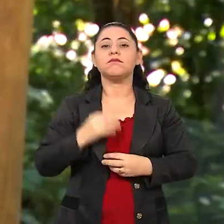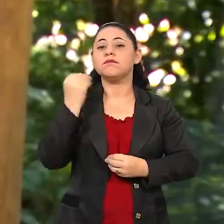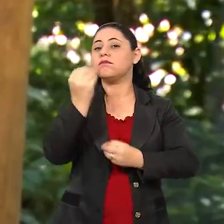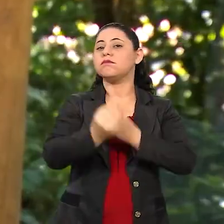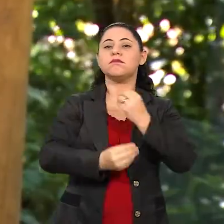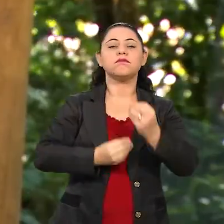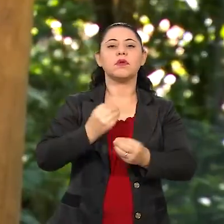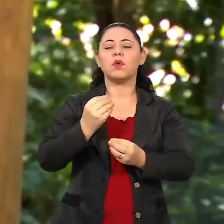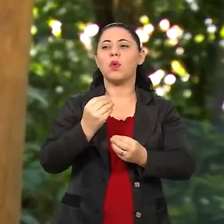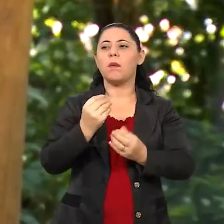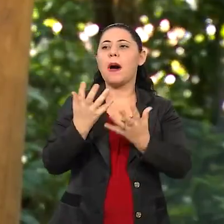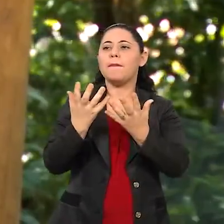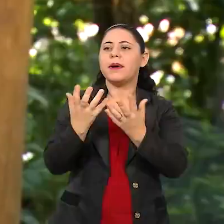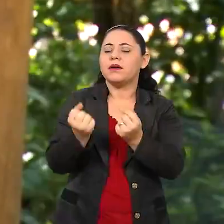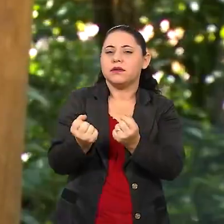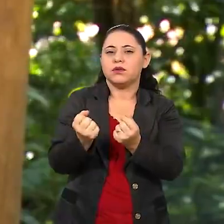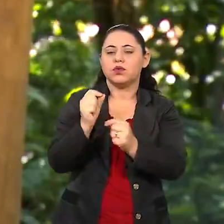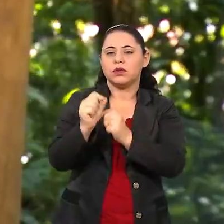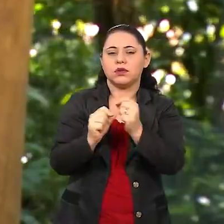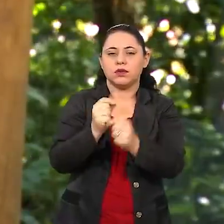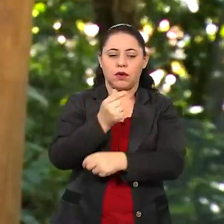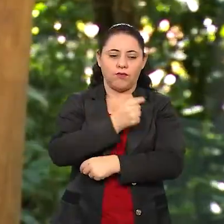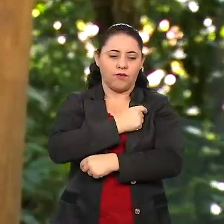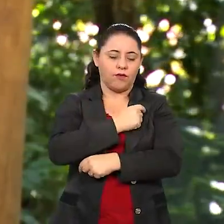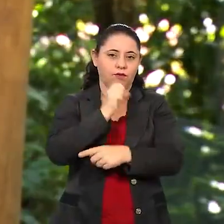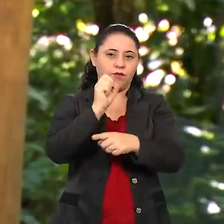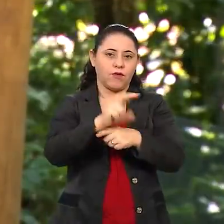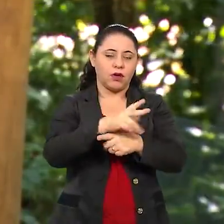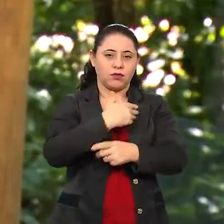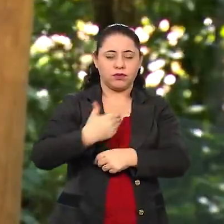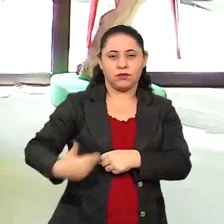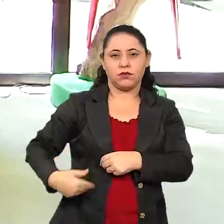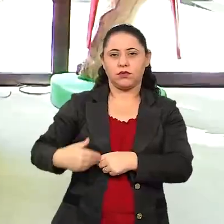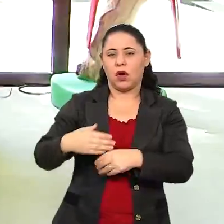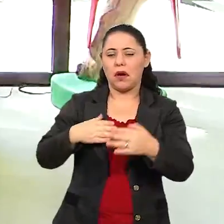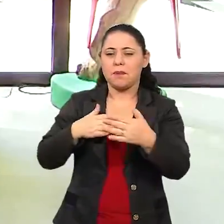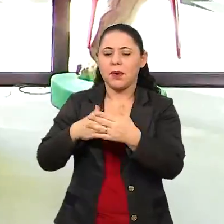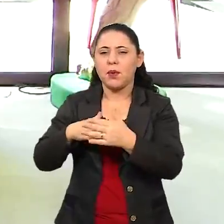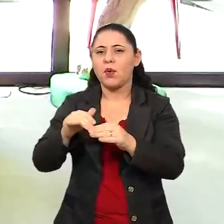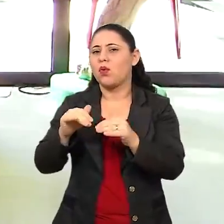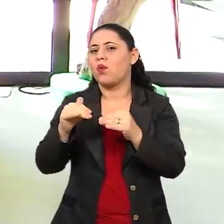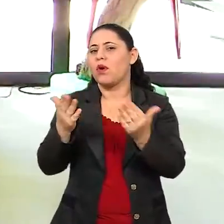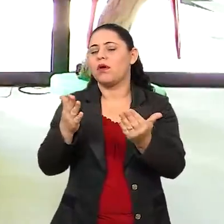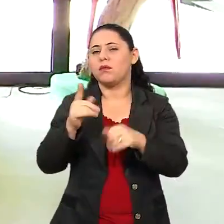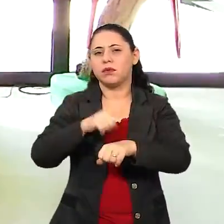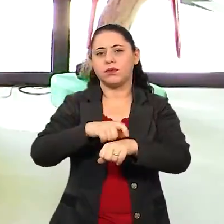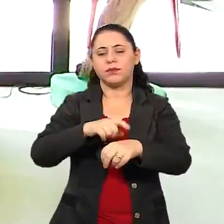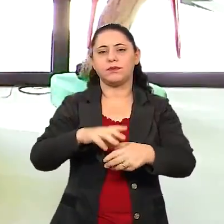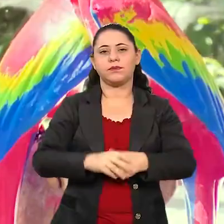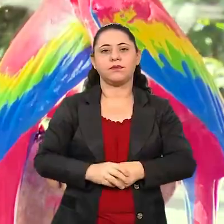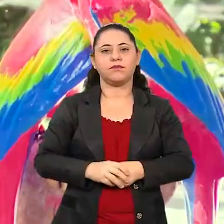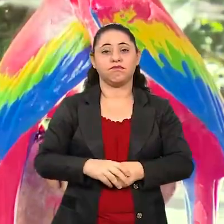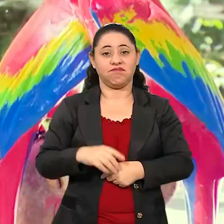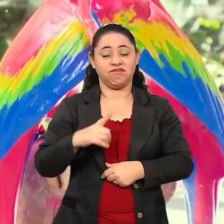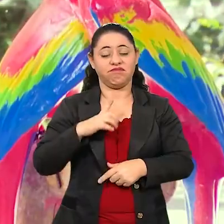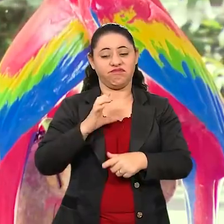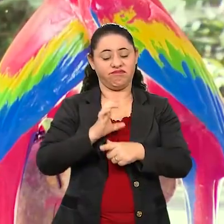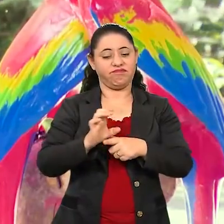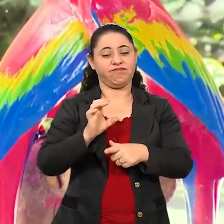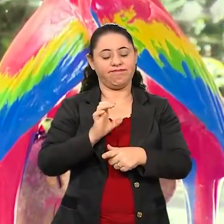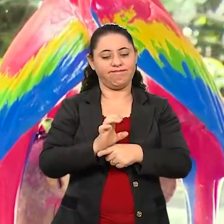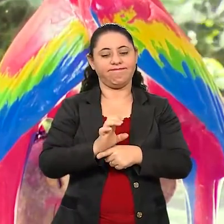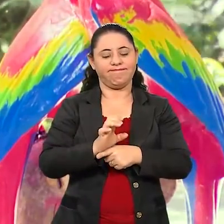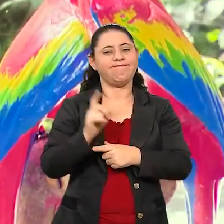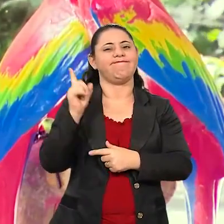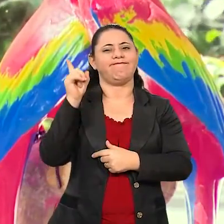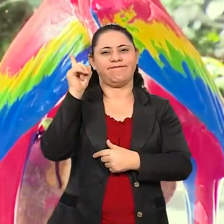Como que o senhor recebeu o estado Quando o senhor assumiu e quais foram os principais desafios naquele momento percebemos o